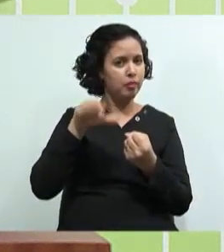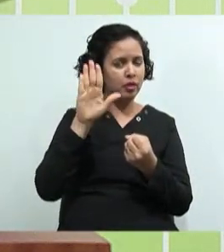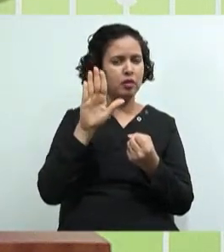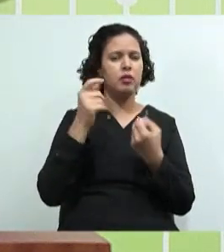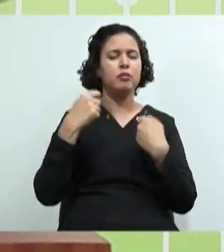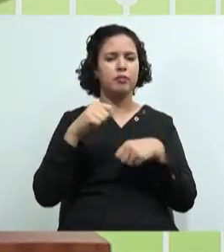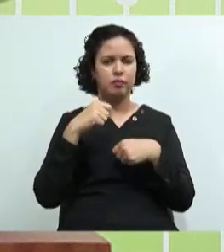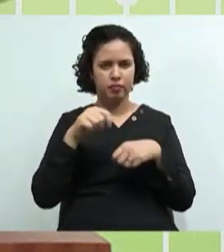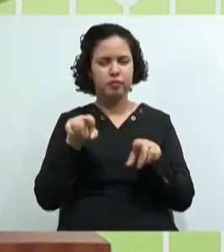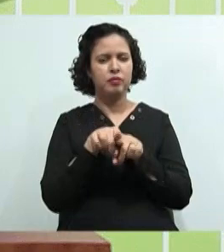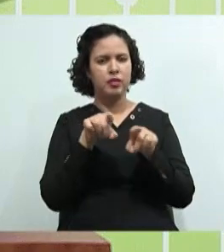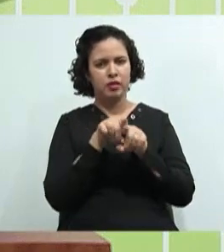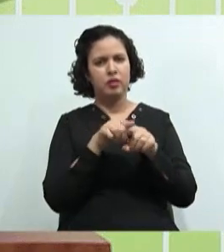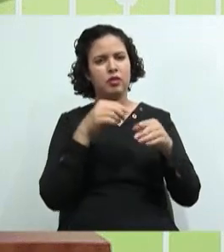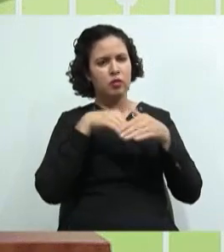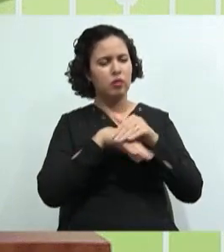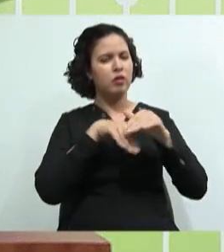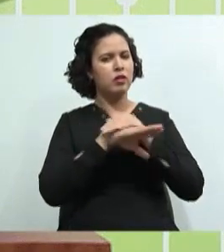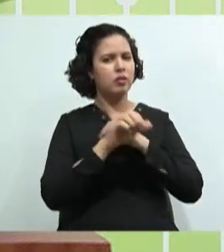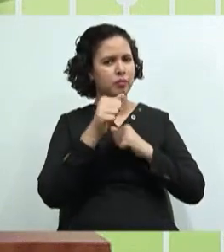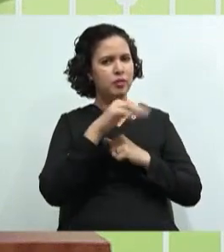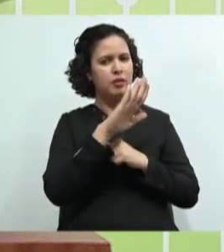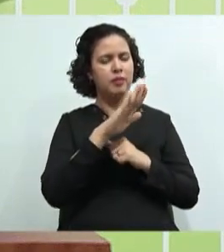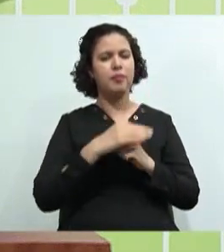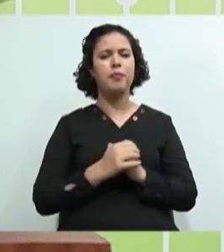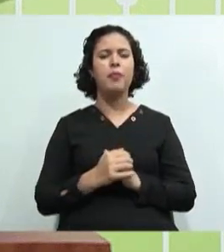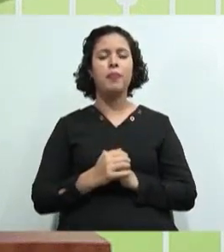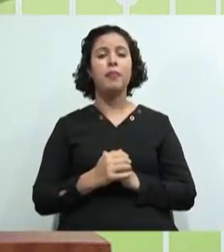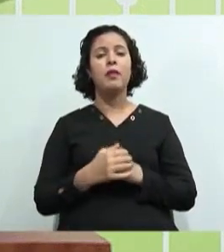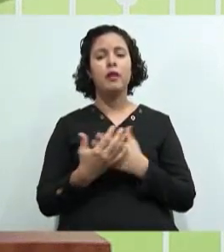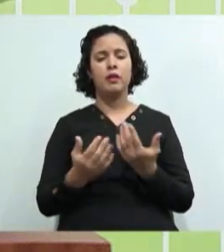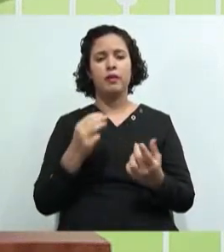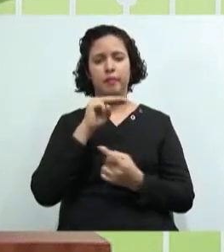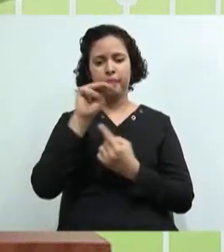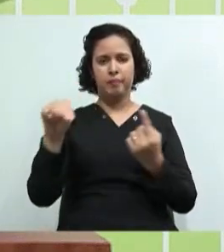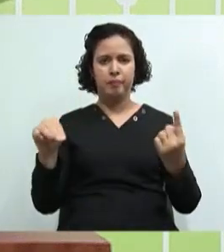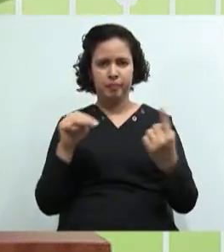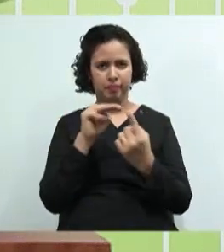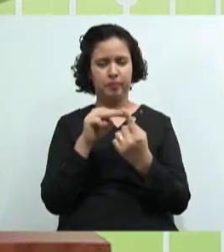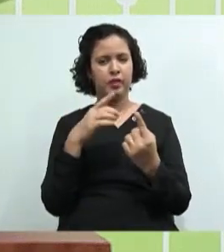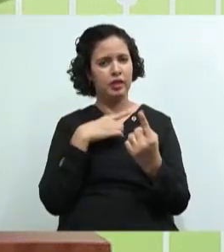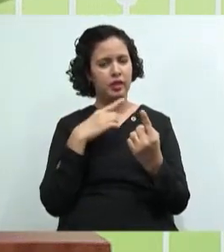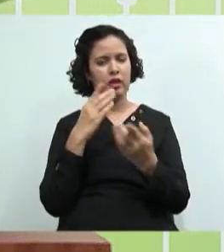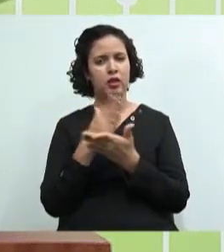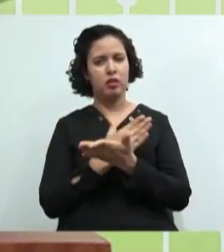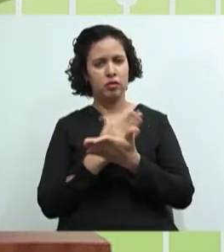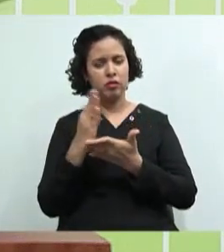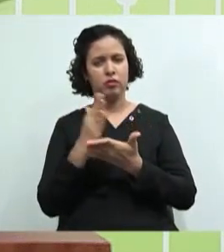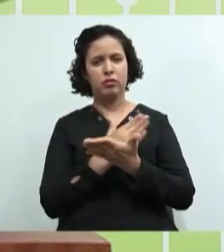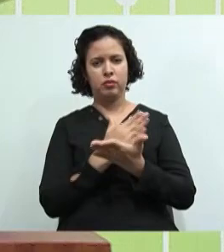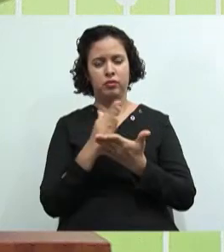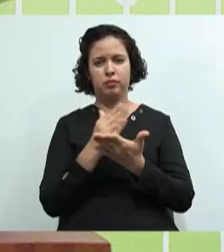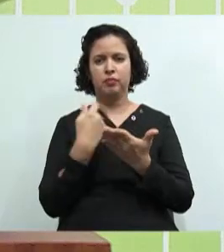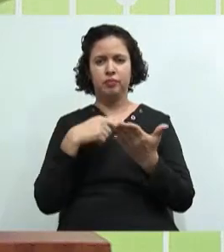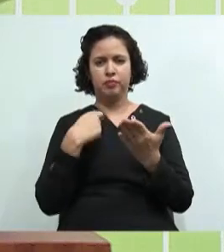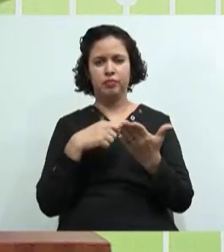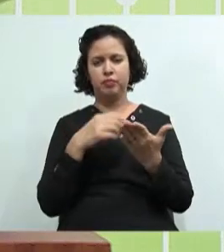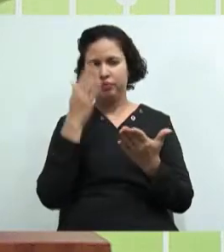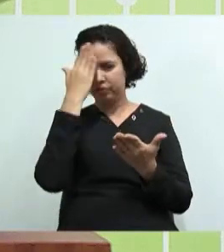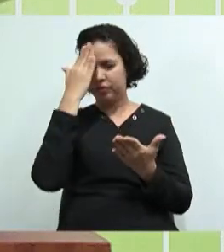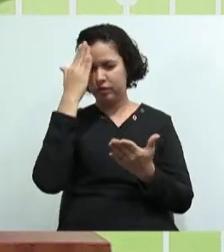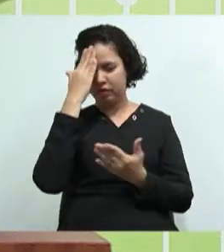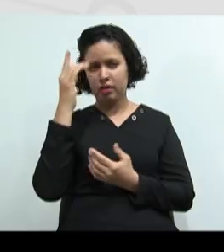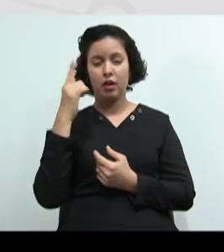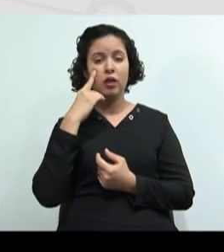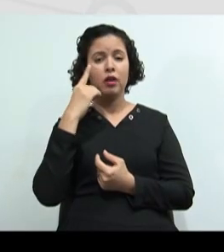bom? E é por isso que existem as metas. E essas metas, elas têm alguns requisitos que precisam ser reconhecidos. Coloca aí na tela que eu